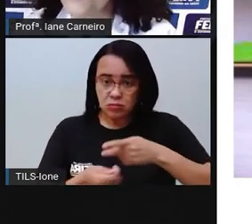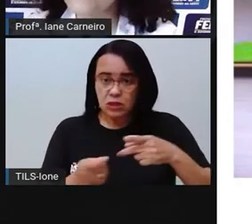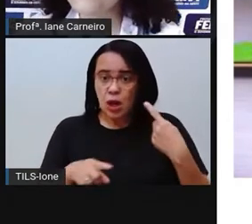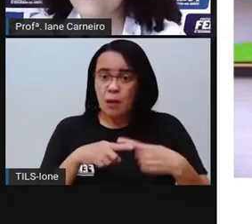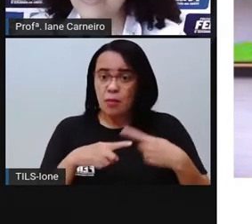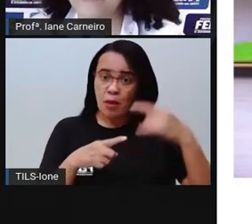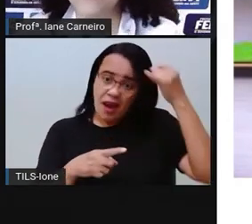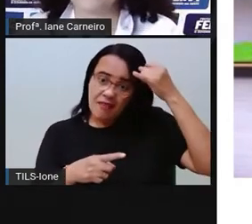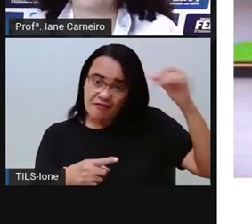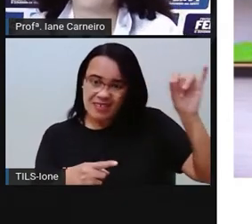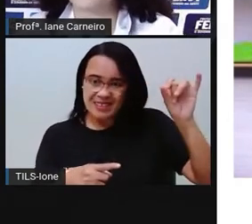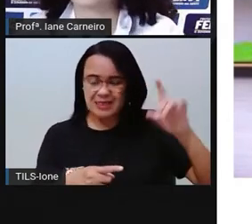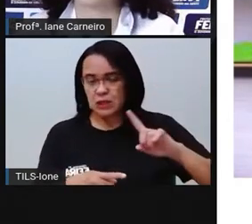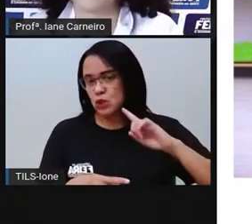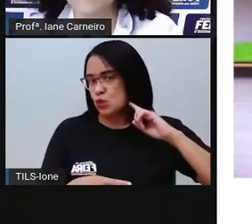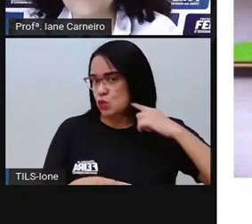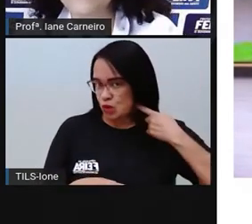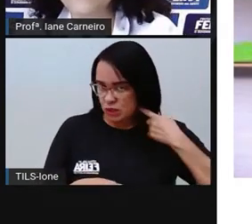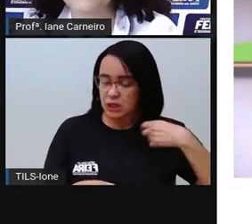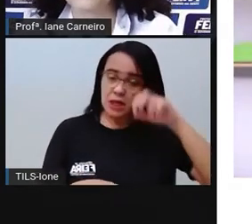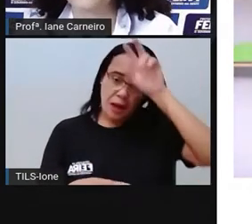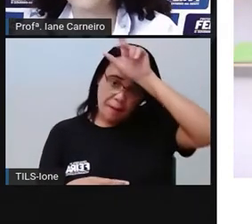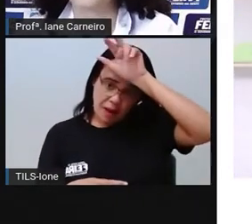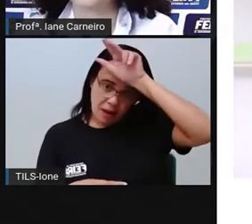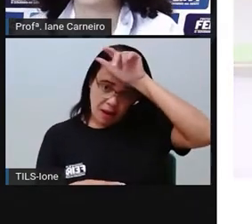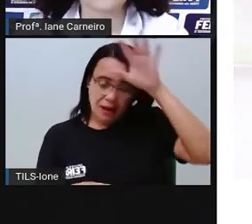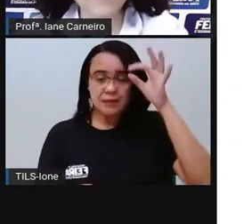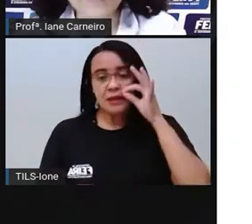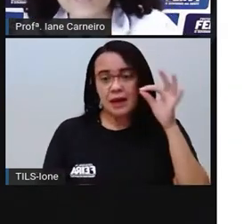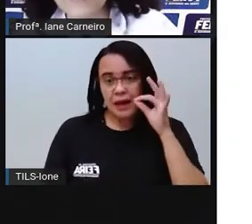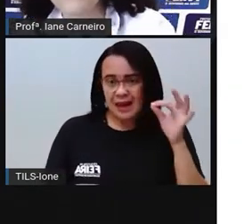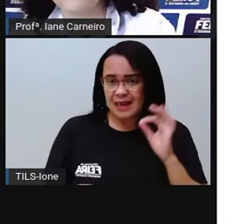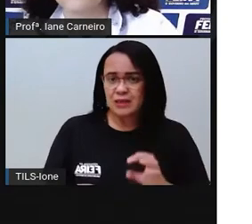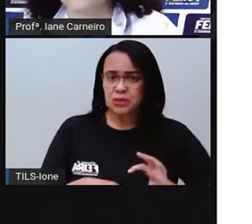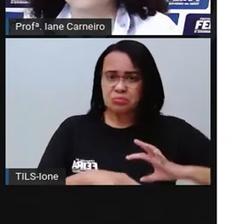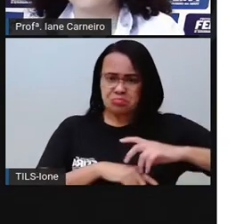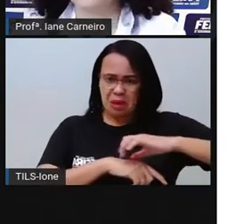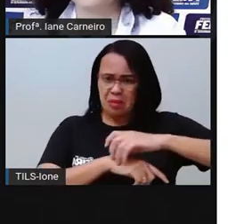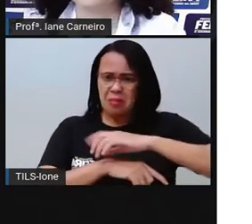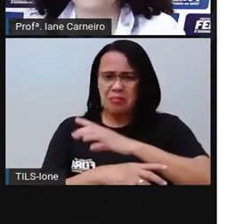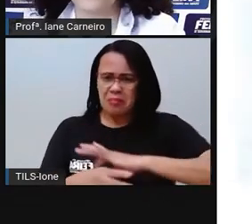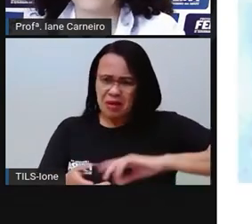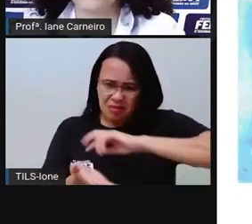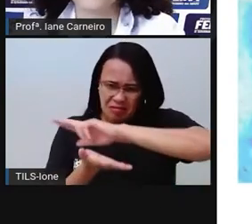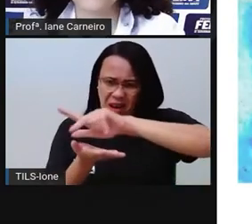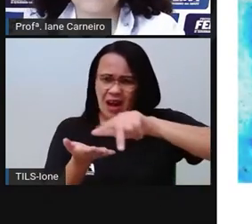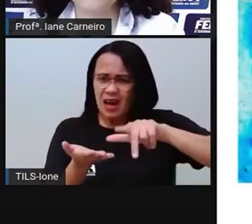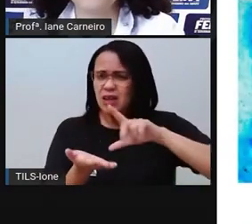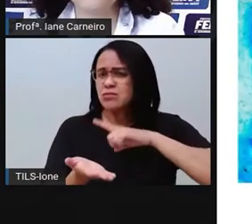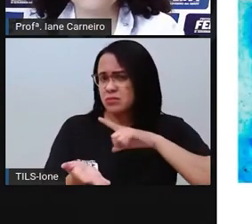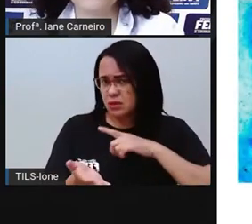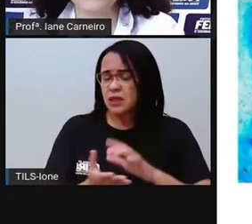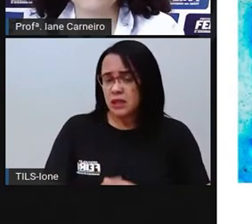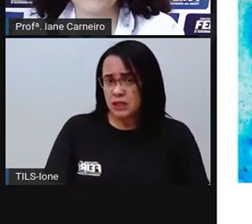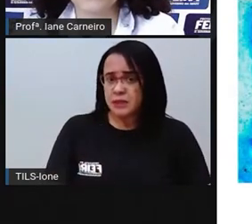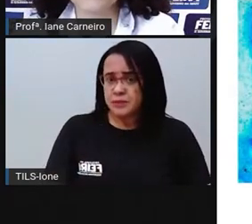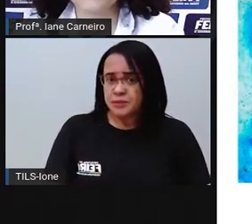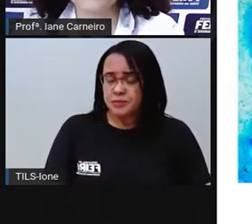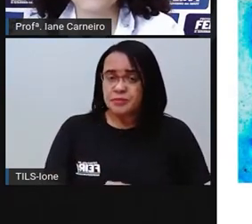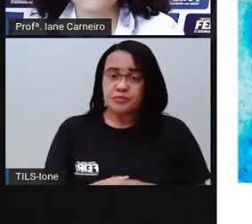Que gostam de sujeira, como a barata, o rato, escorpião. Então, ó, outro hábito de